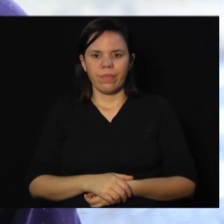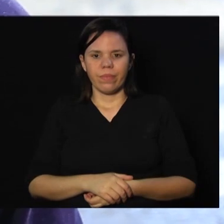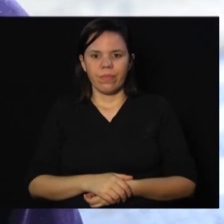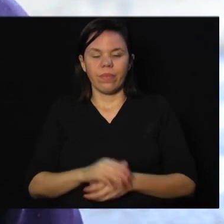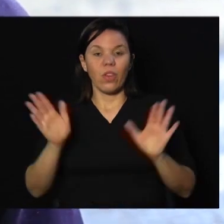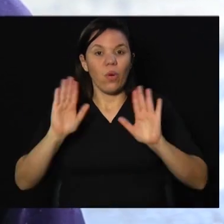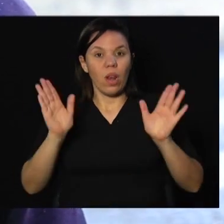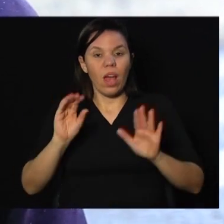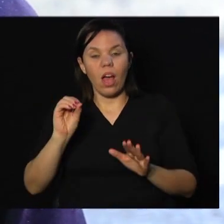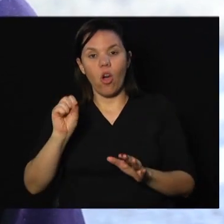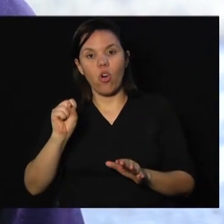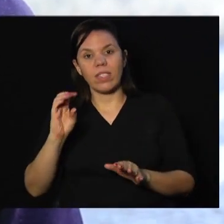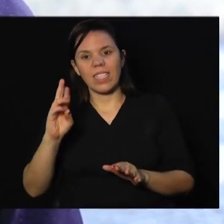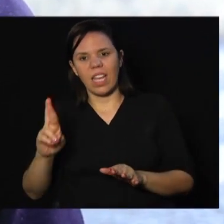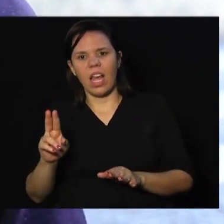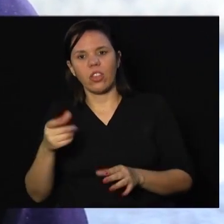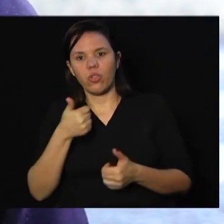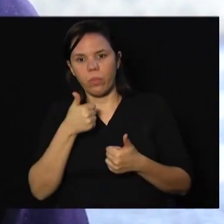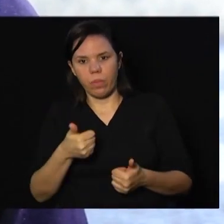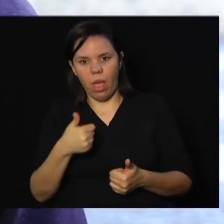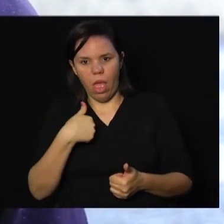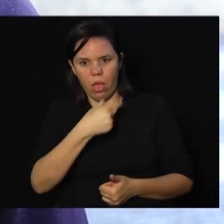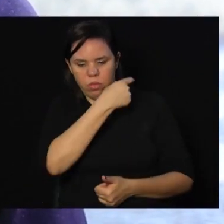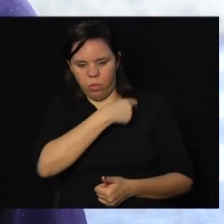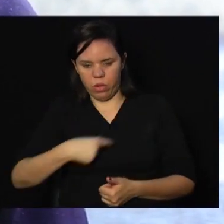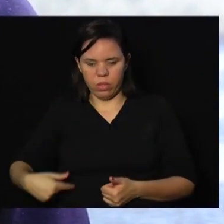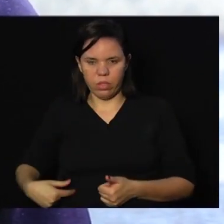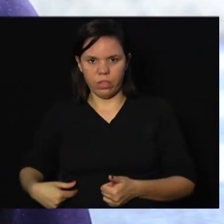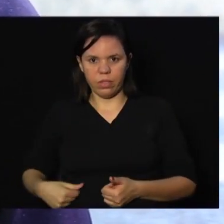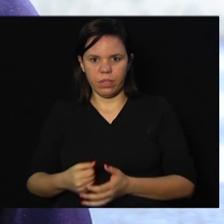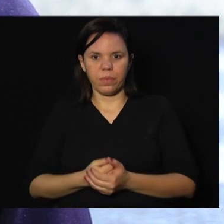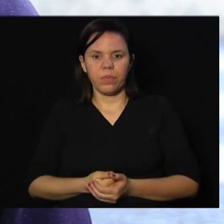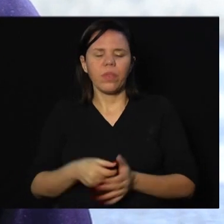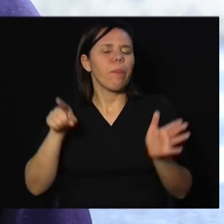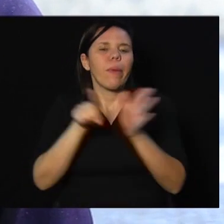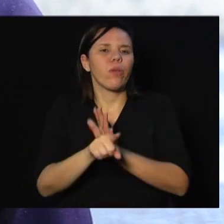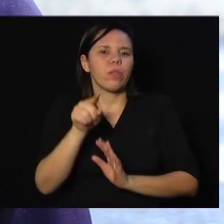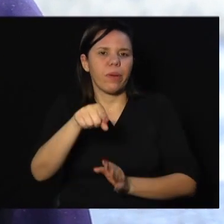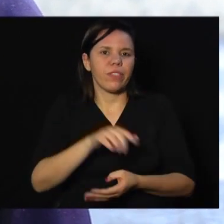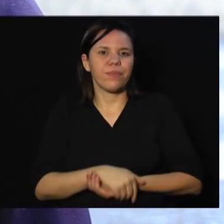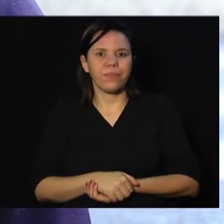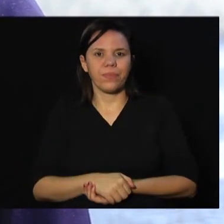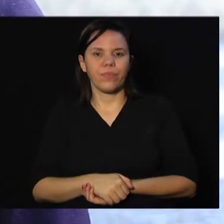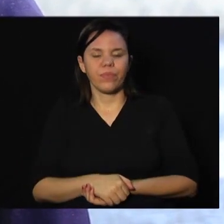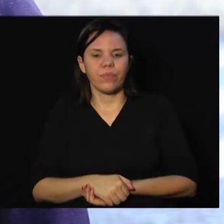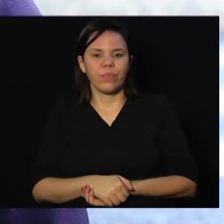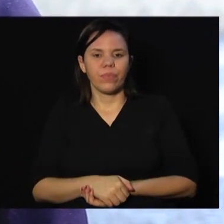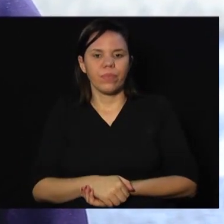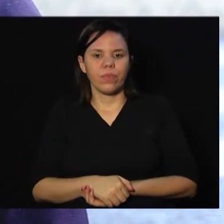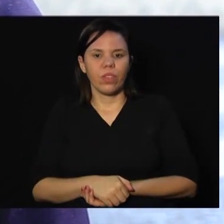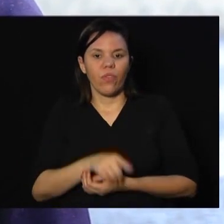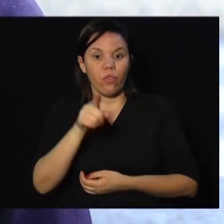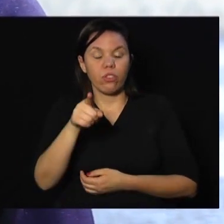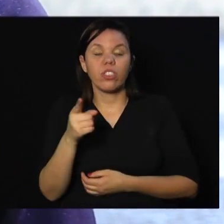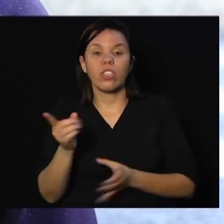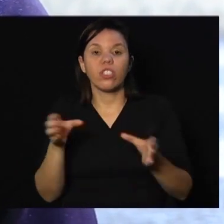Olá, Oscar, tudo bem? Meu nome é Sidney Dias, sou pontepretano e gostaria de fazer uma pergunta a você. Sei que você jogou só por 4